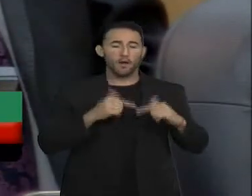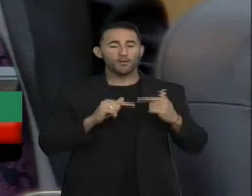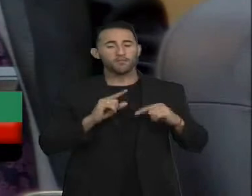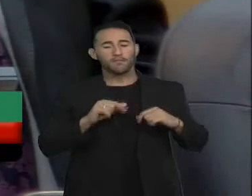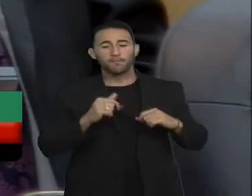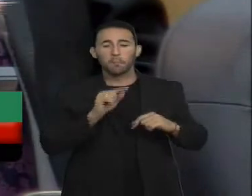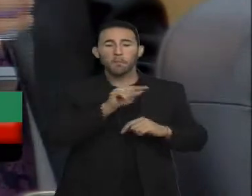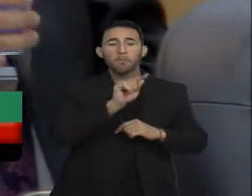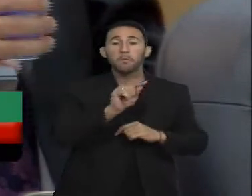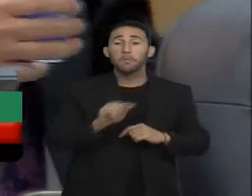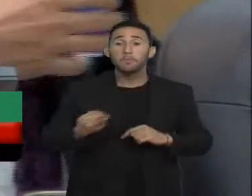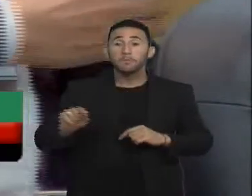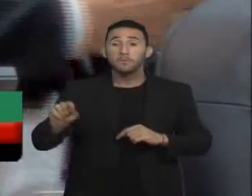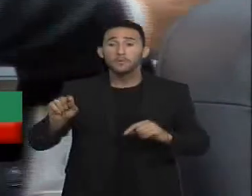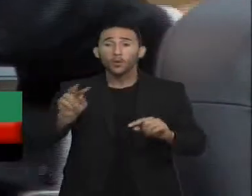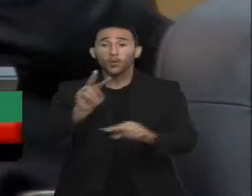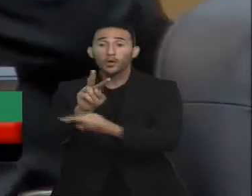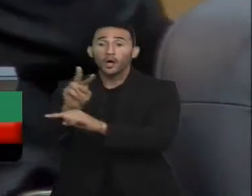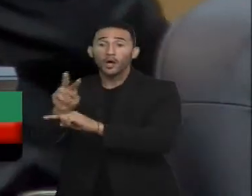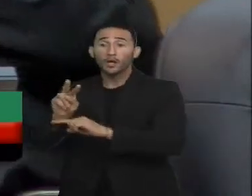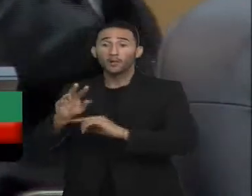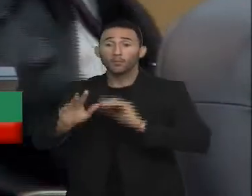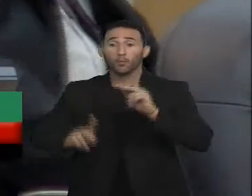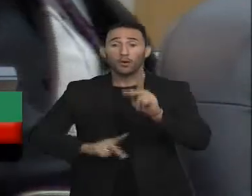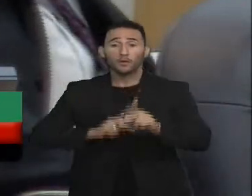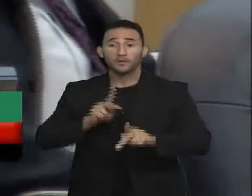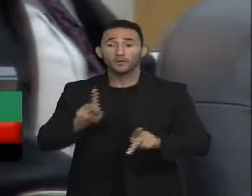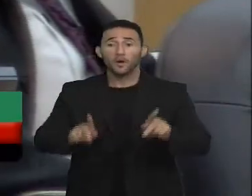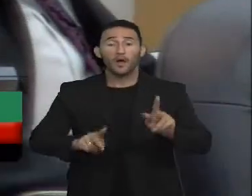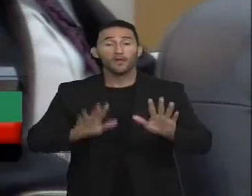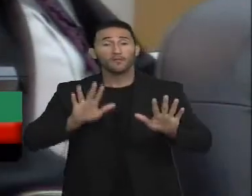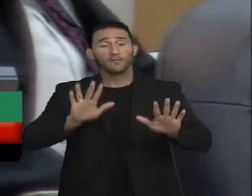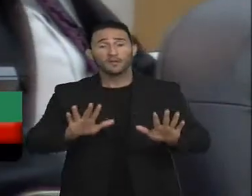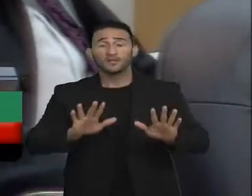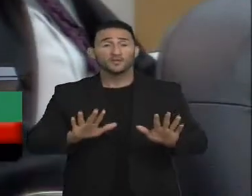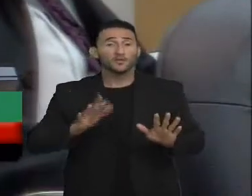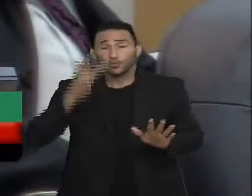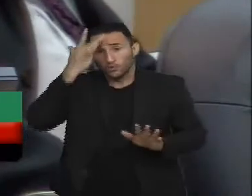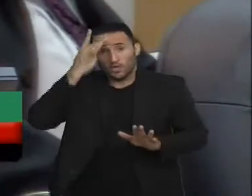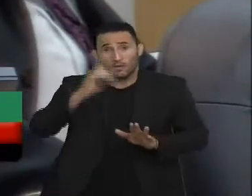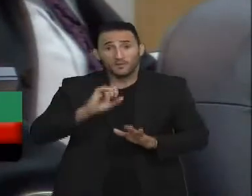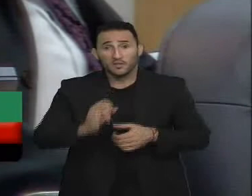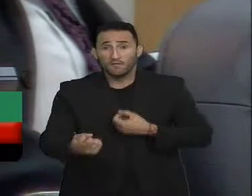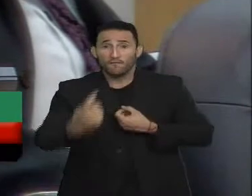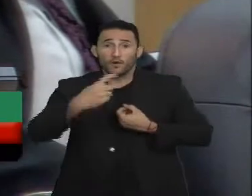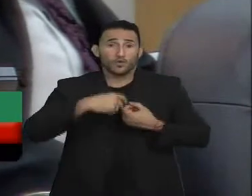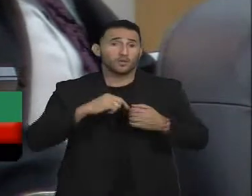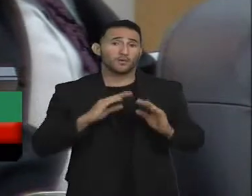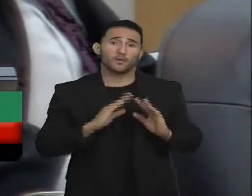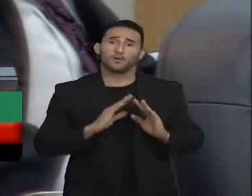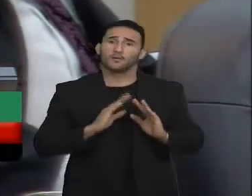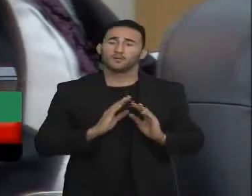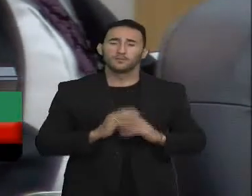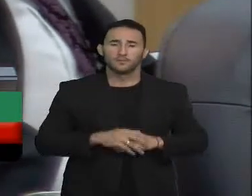para cuidar do cidadão, e muitas vezes, vereadora pastora Cristiane, não sabe se vai retornar para casa.